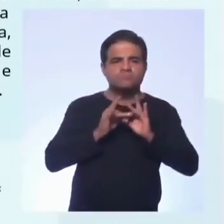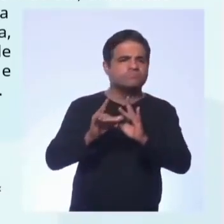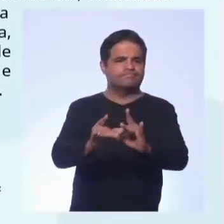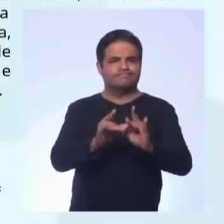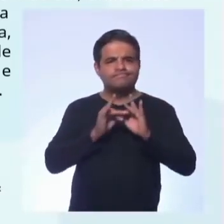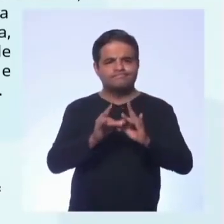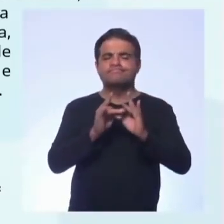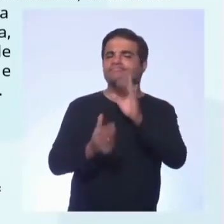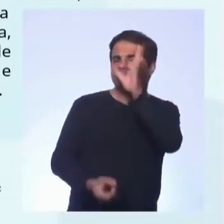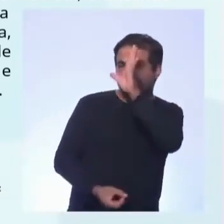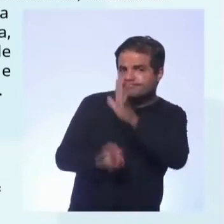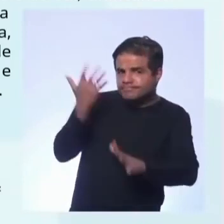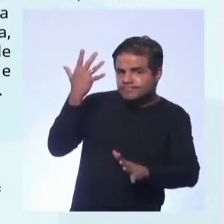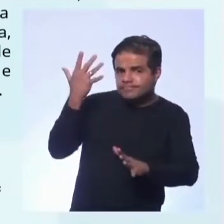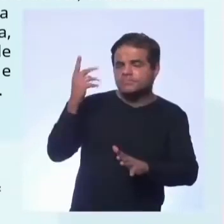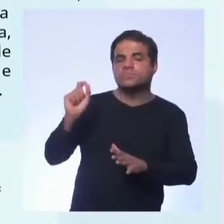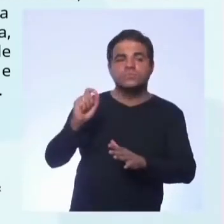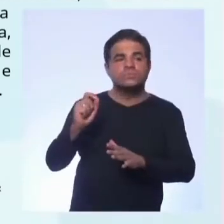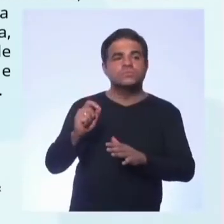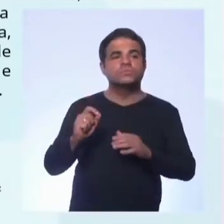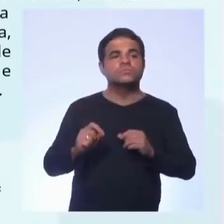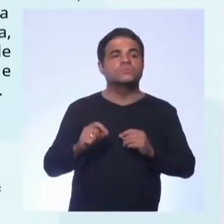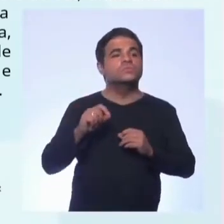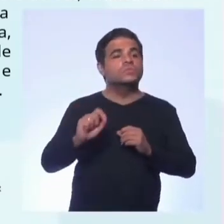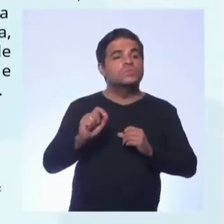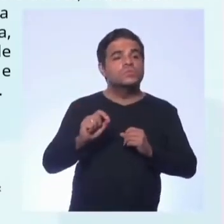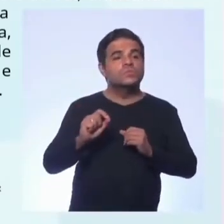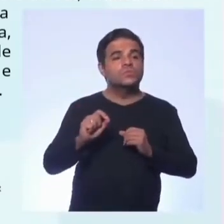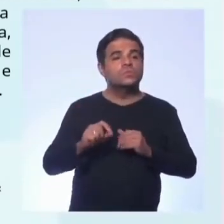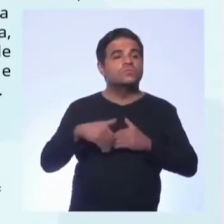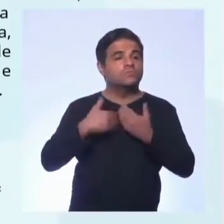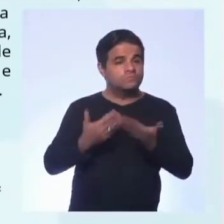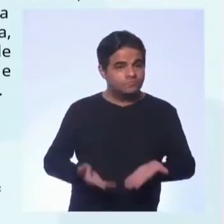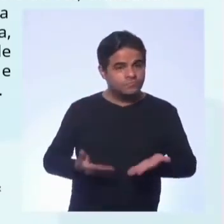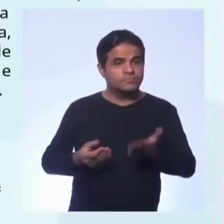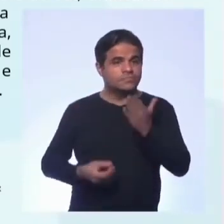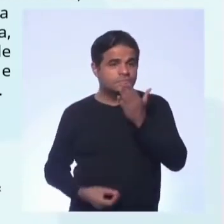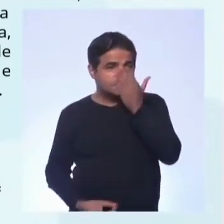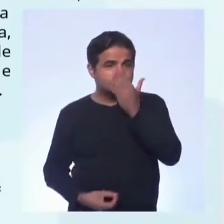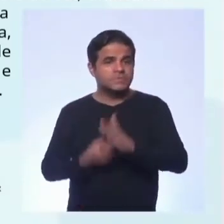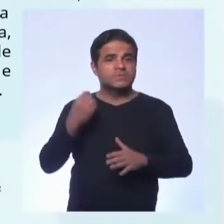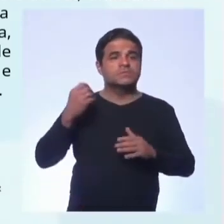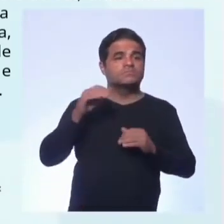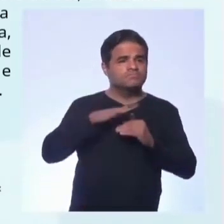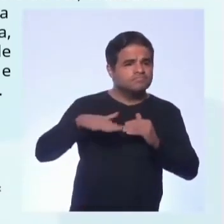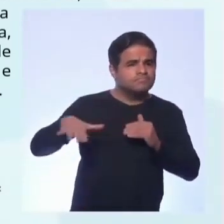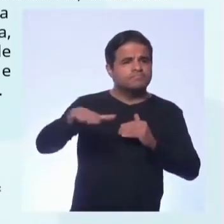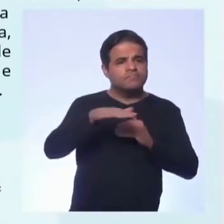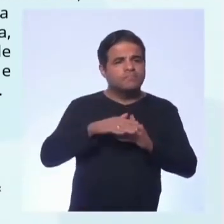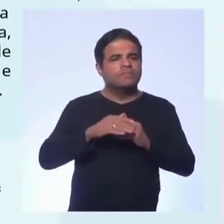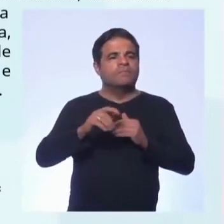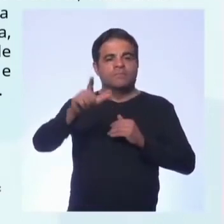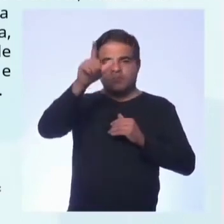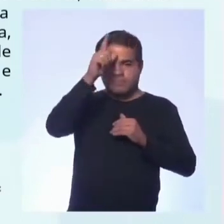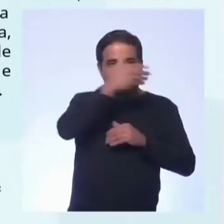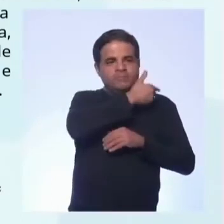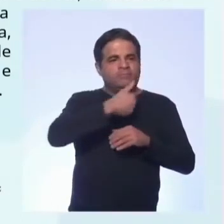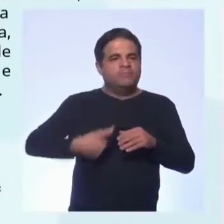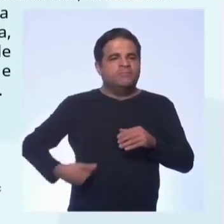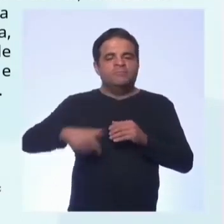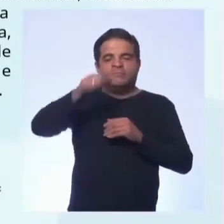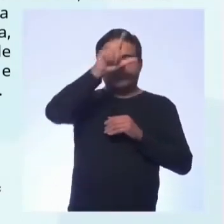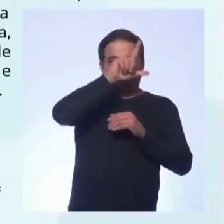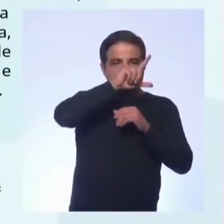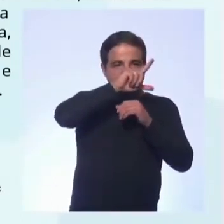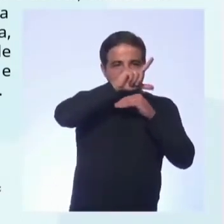unificados para formar o quê? O Reich, o Império Alemão. Então, durante o século XIX, lá no